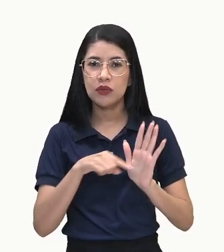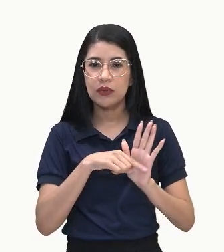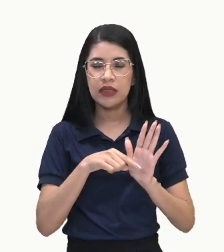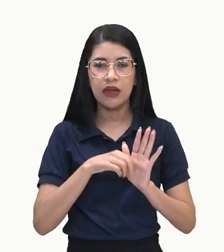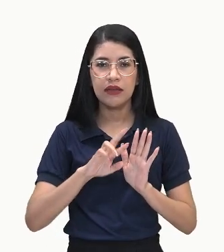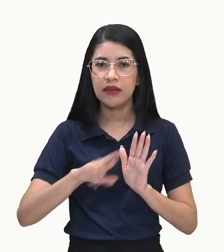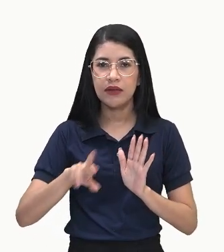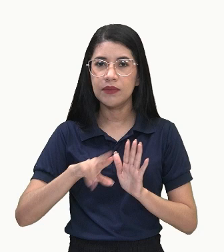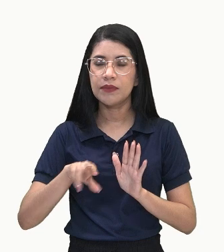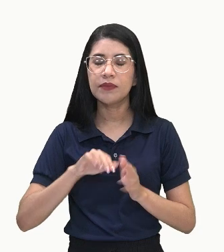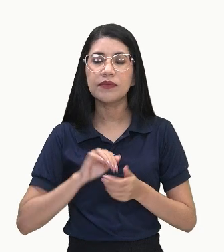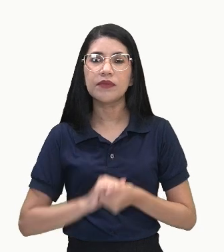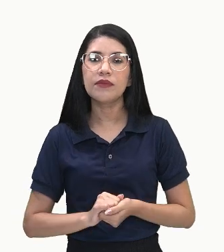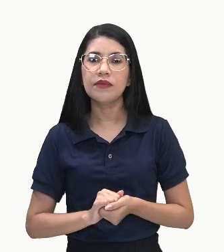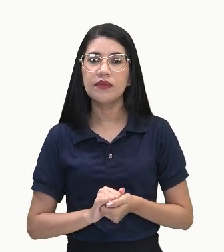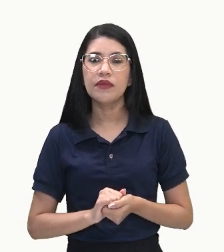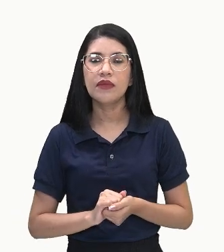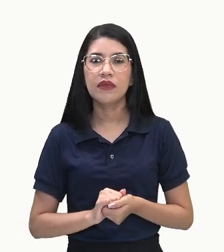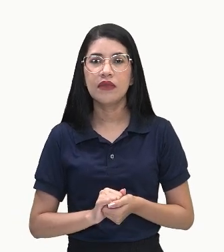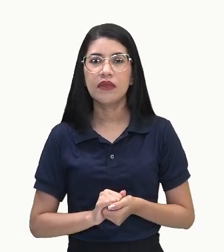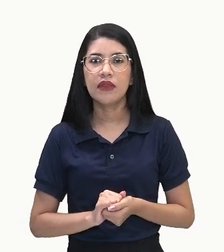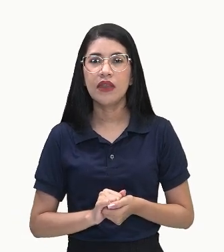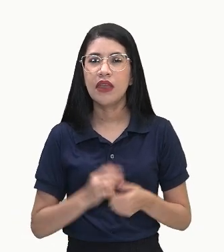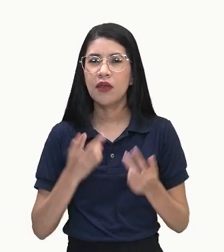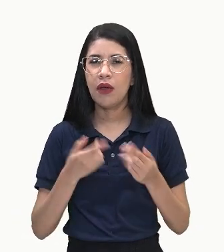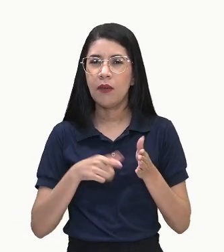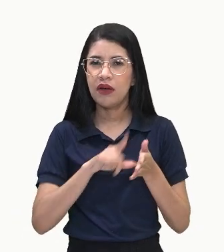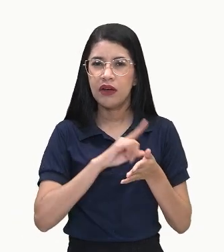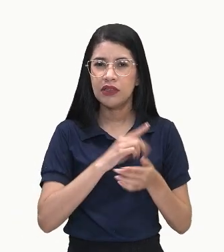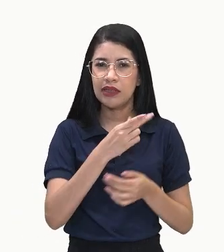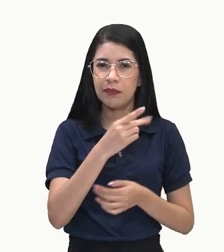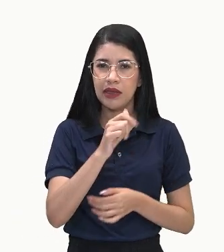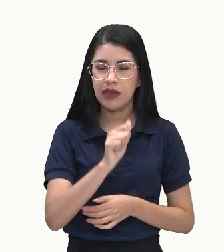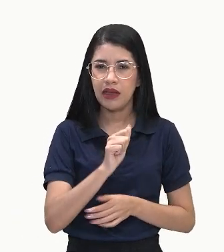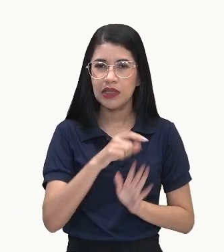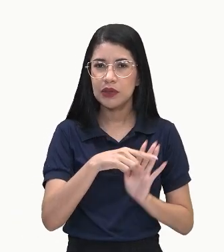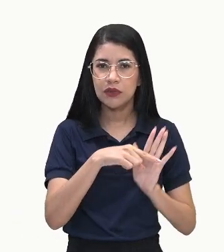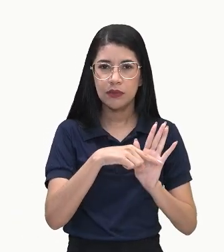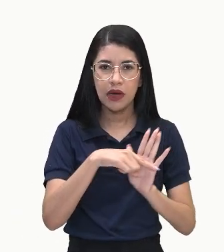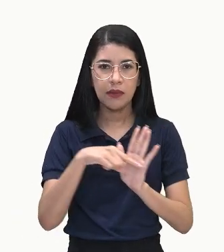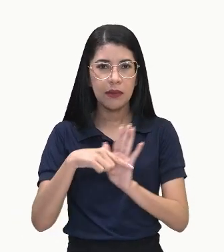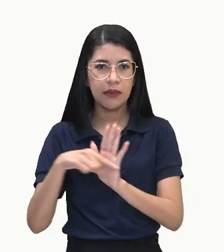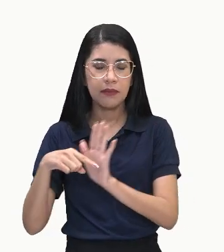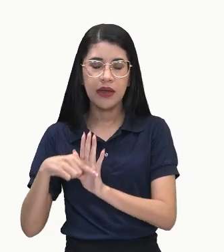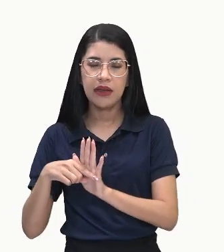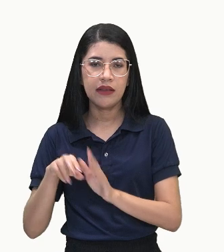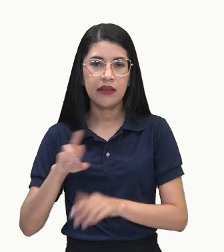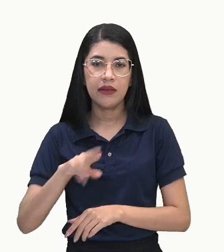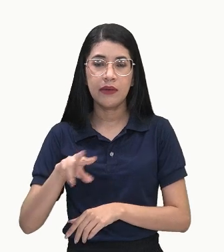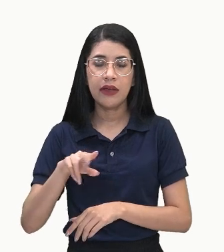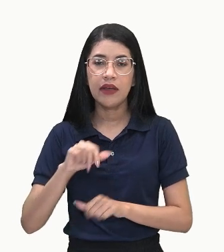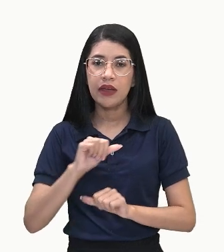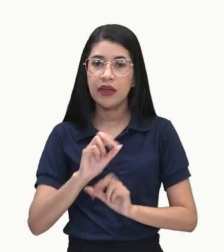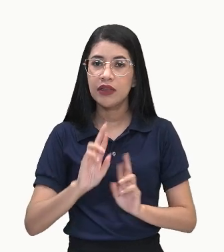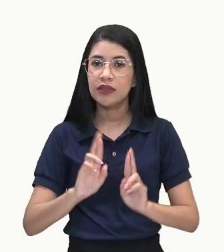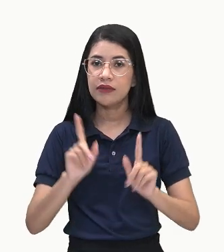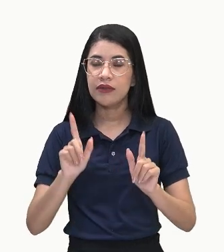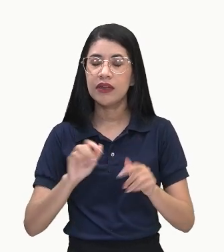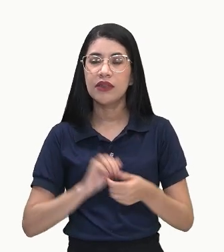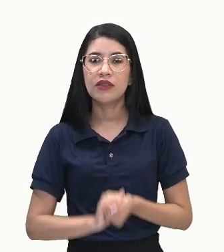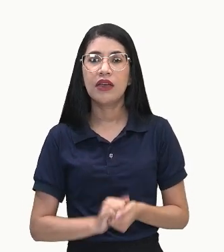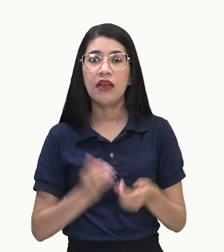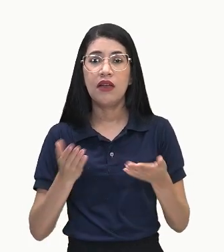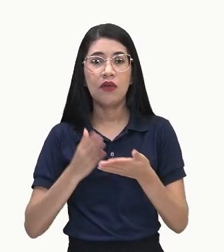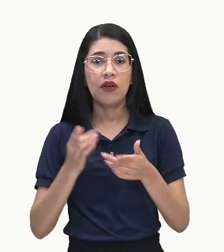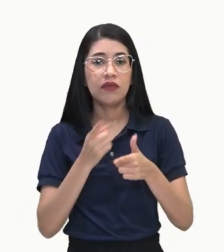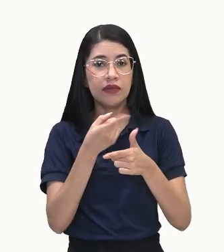tá? Fazer as subtrações aqui, igual como a gente fez na PA, ao invés disso você vai